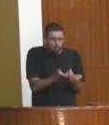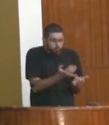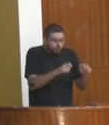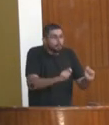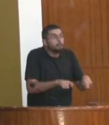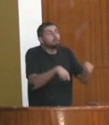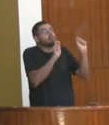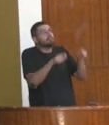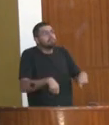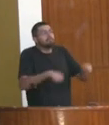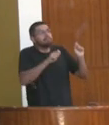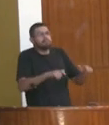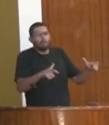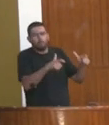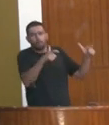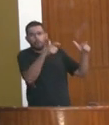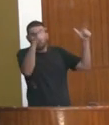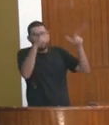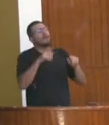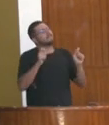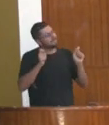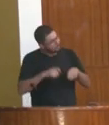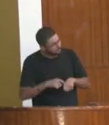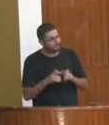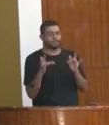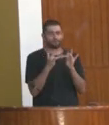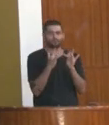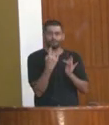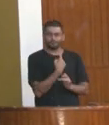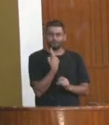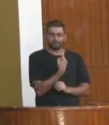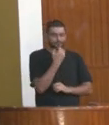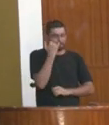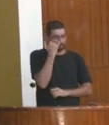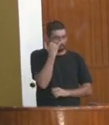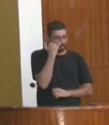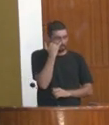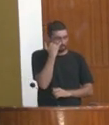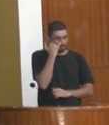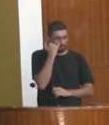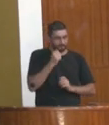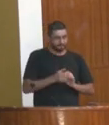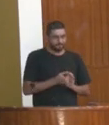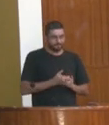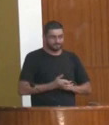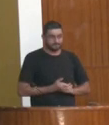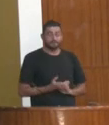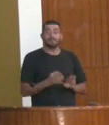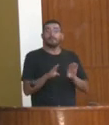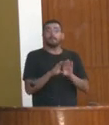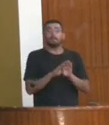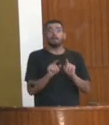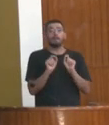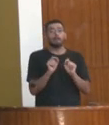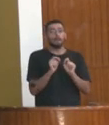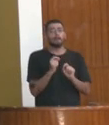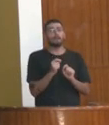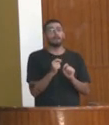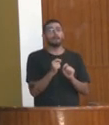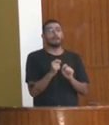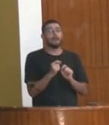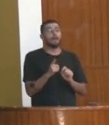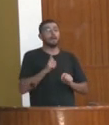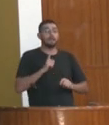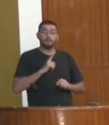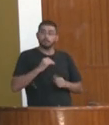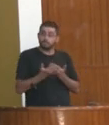as formas que vocês podem estar em contato conosco. E, é claro, outra porta de suma importância que também vocês podem acessar